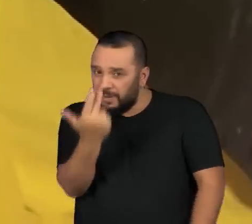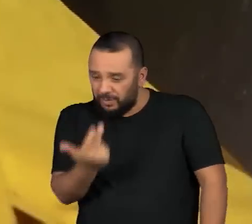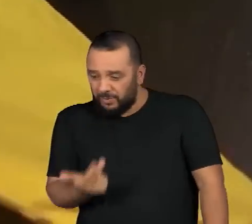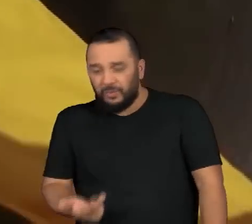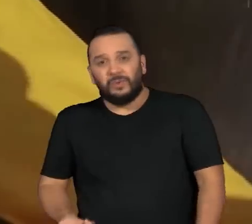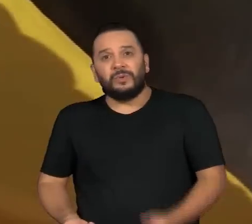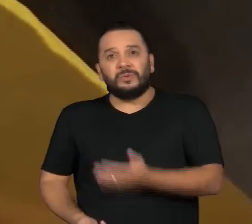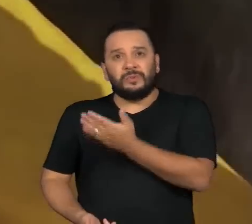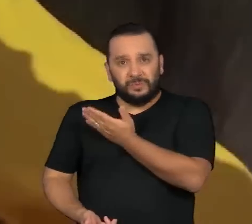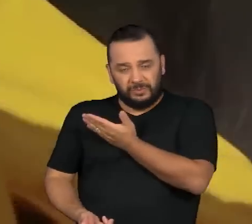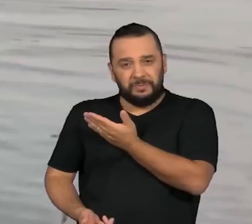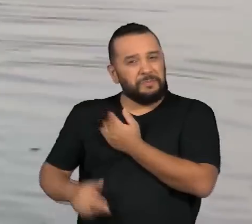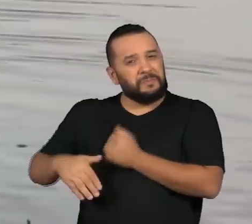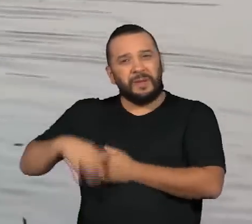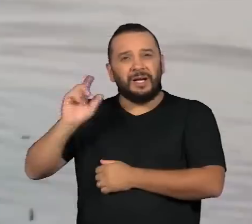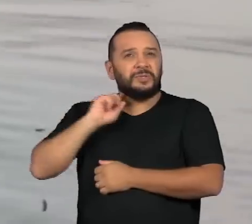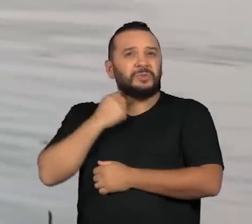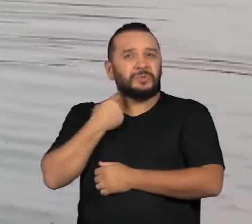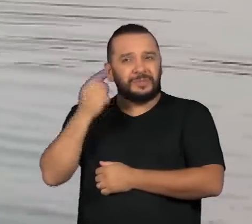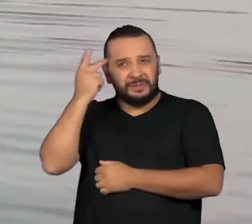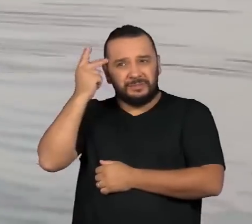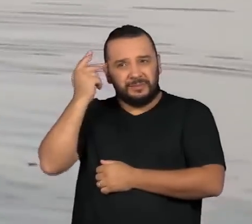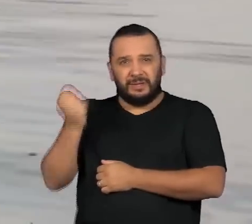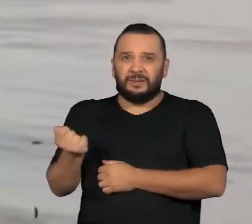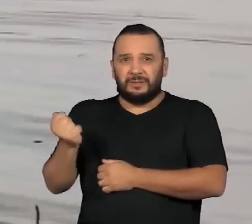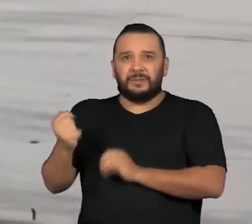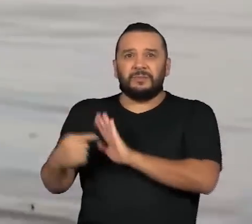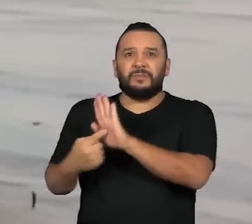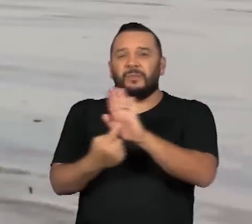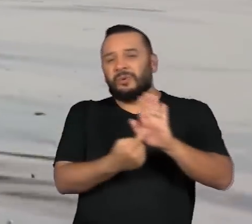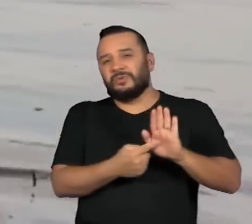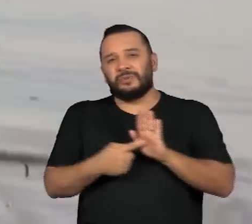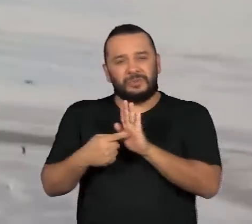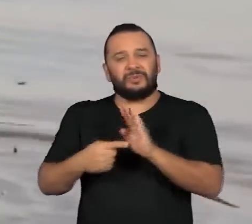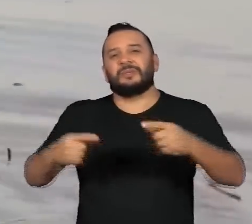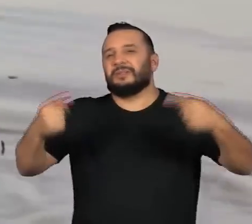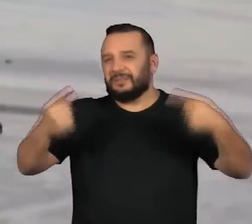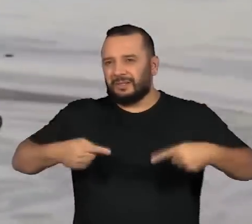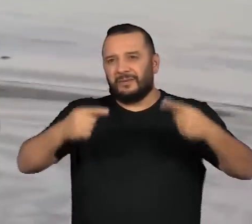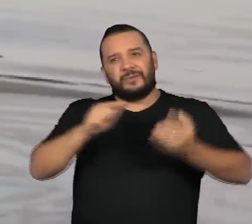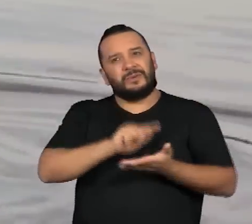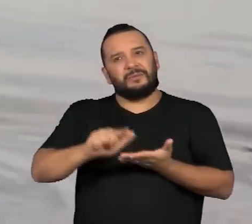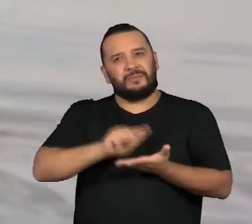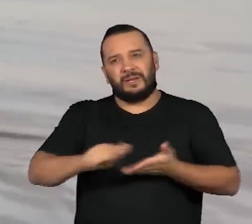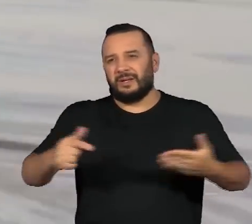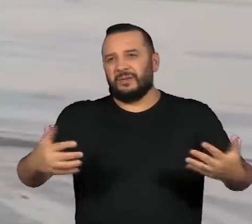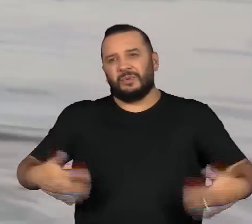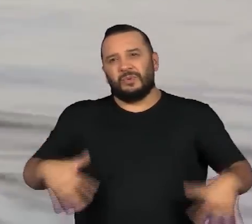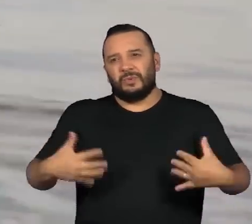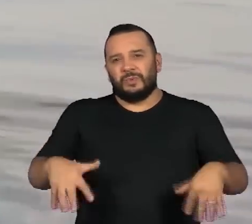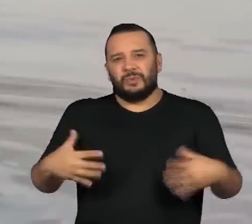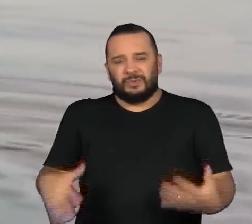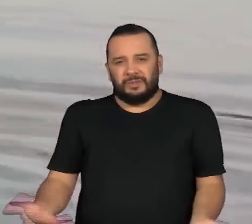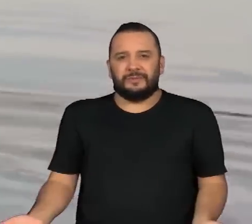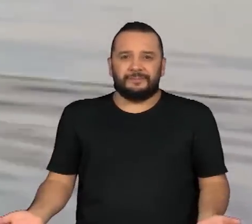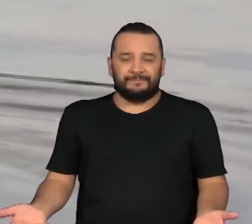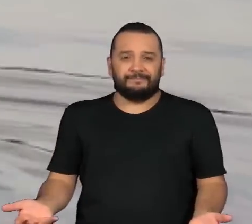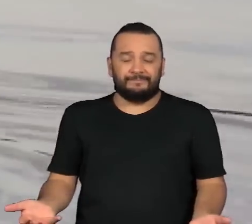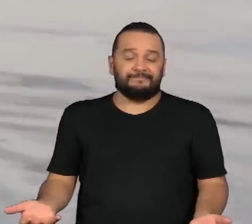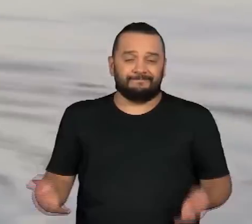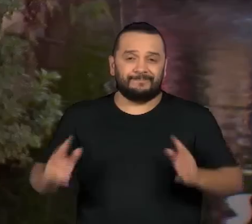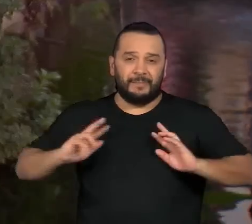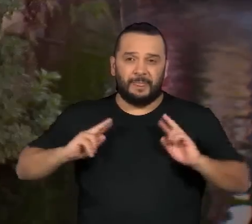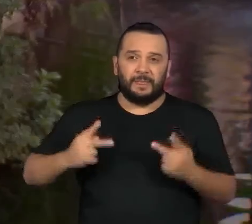poluído rio de São Paulo mostrou de perto o tamanho do desafio. É um dos conceitos hoje do Secur Humana, que